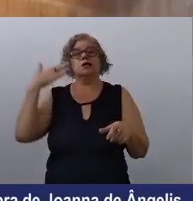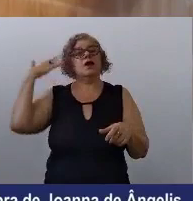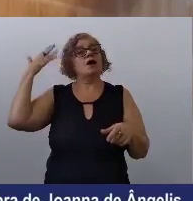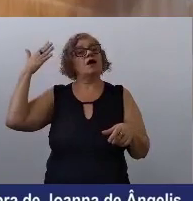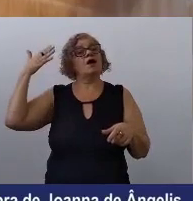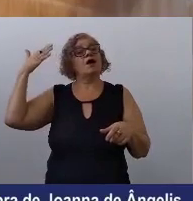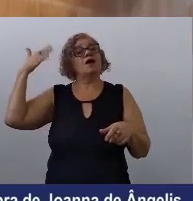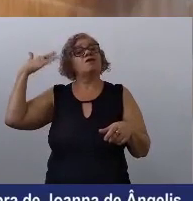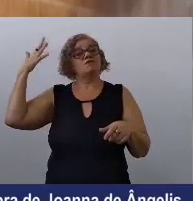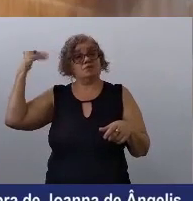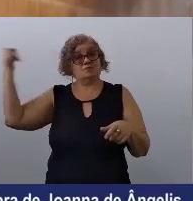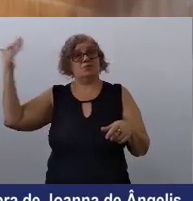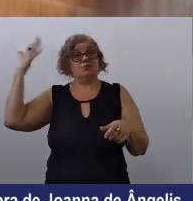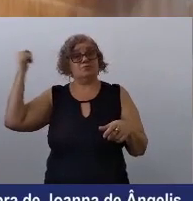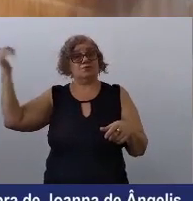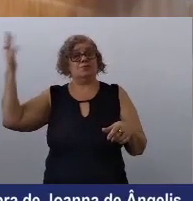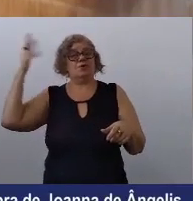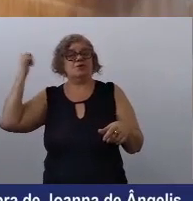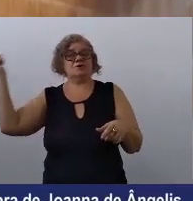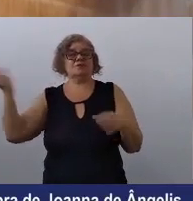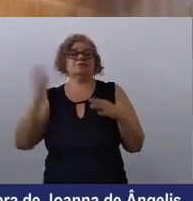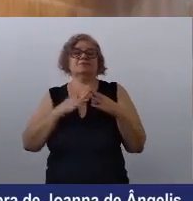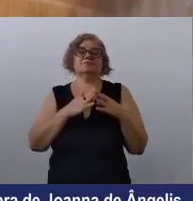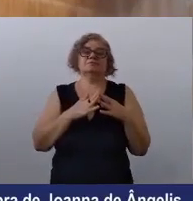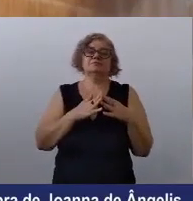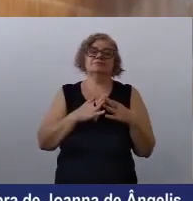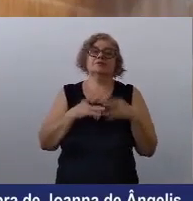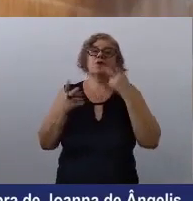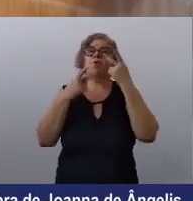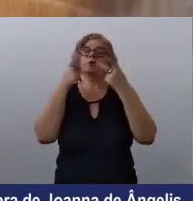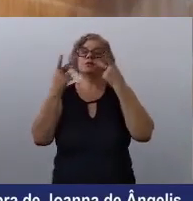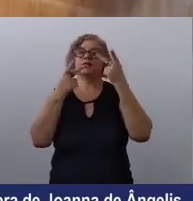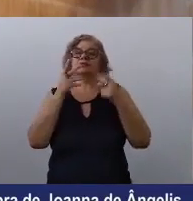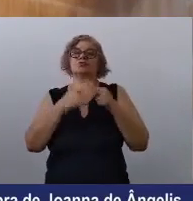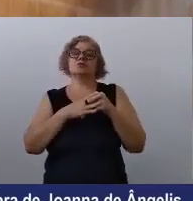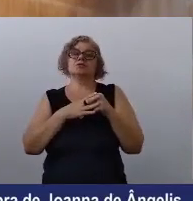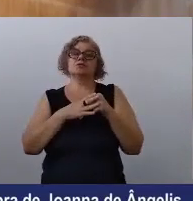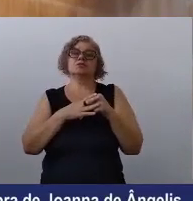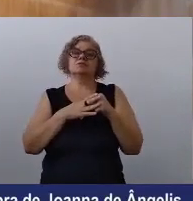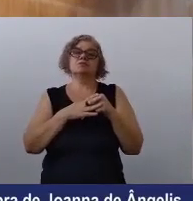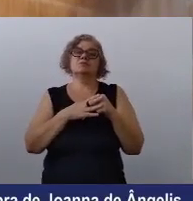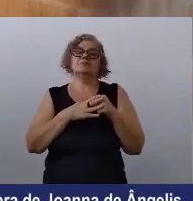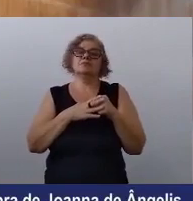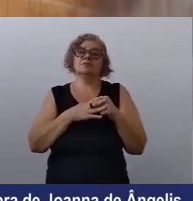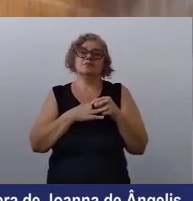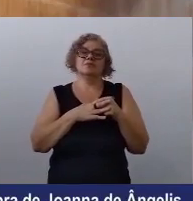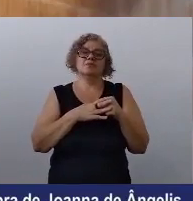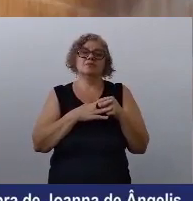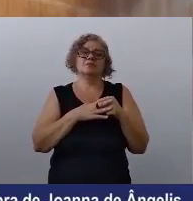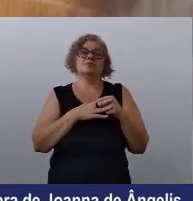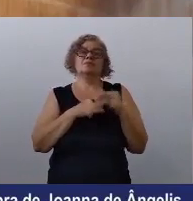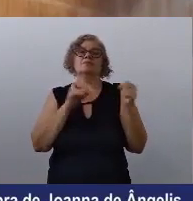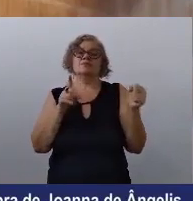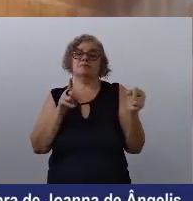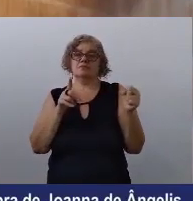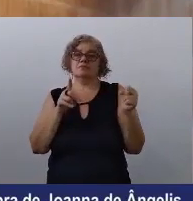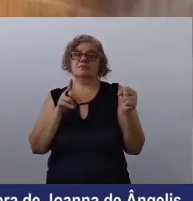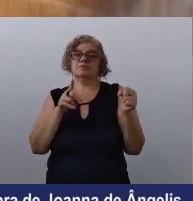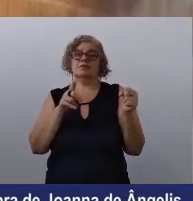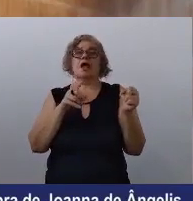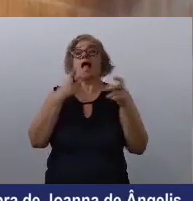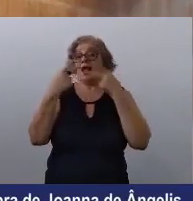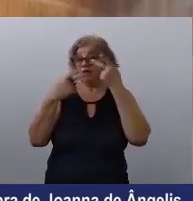carta antemagórica, quando ela diz a Aguiar e Seixas,